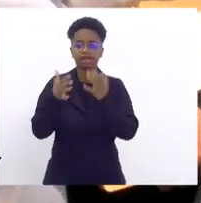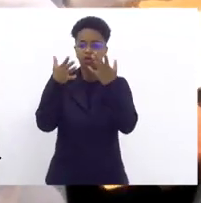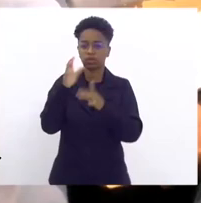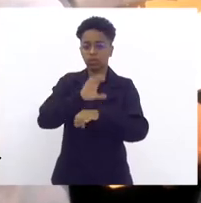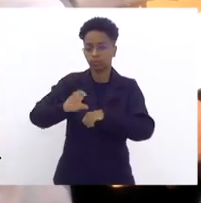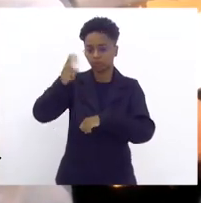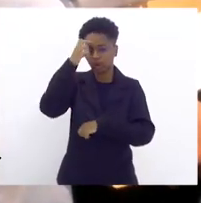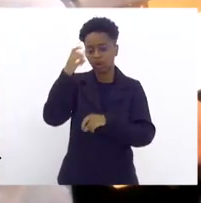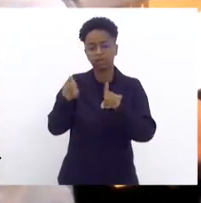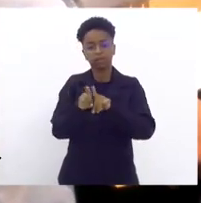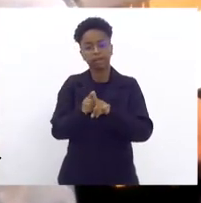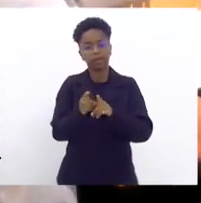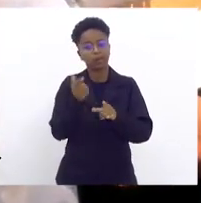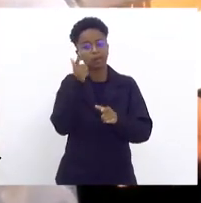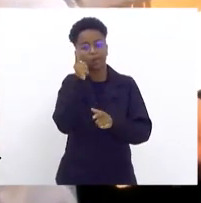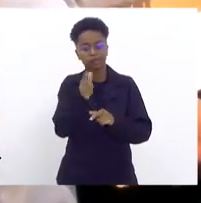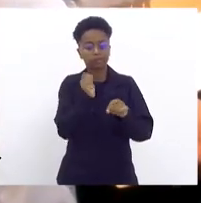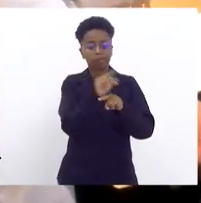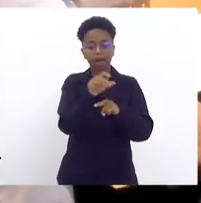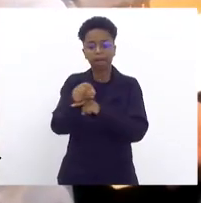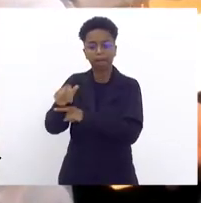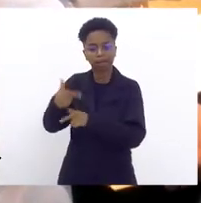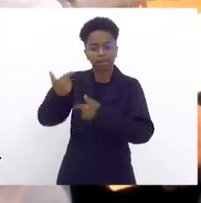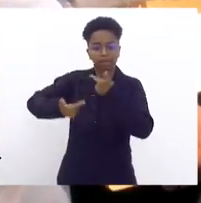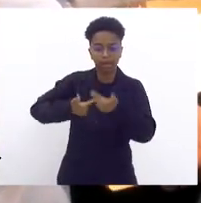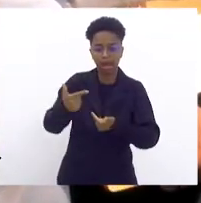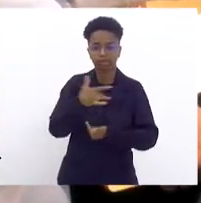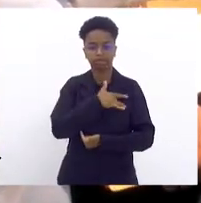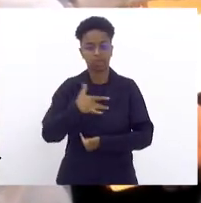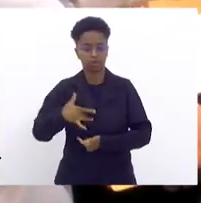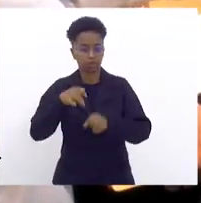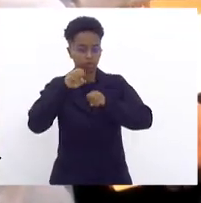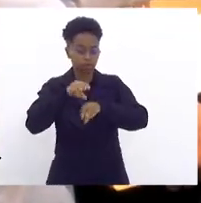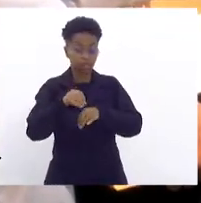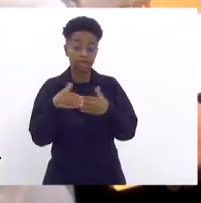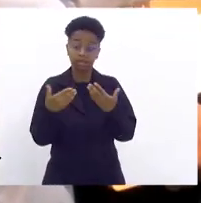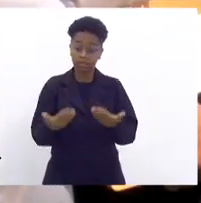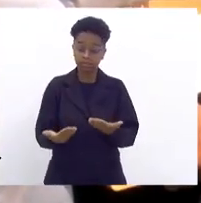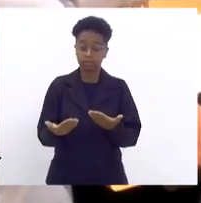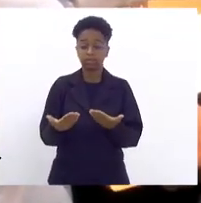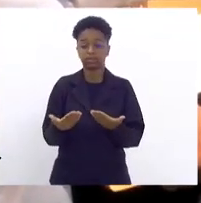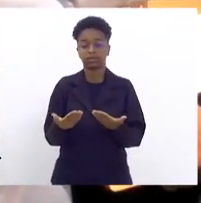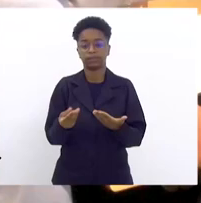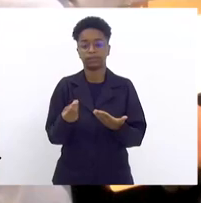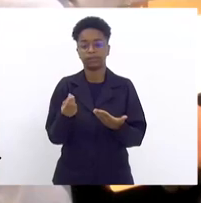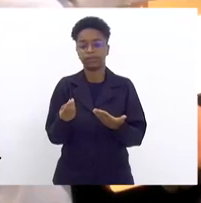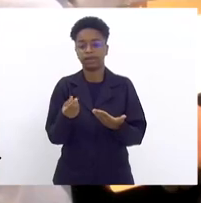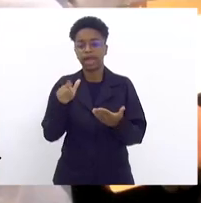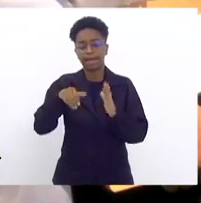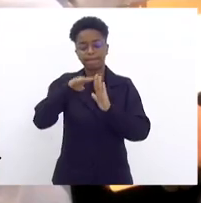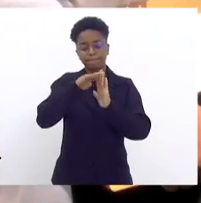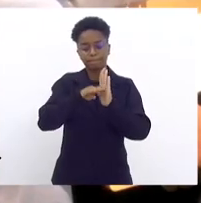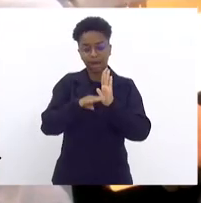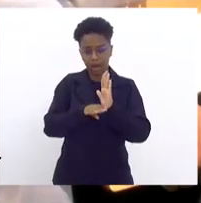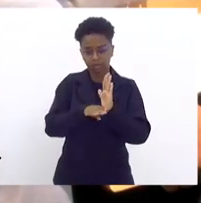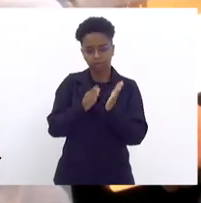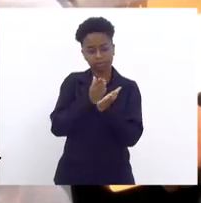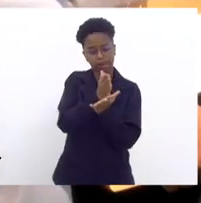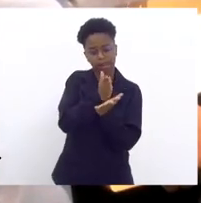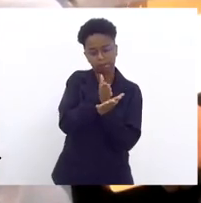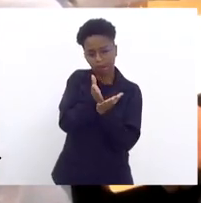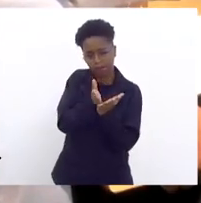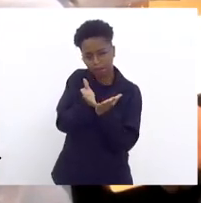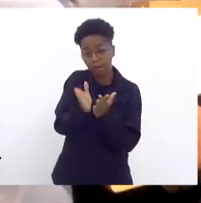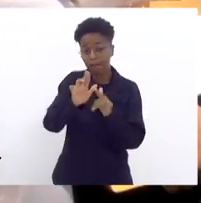do acesso ao emprego do acesso à saúde educação Então realmente assim é um é uma é uma pauta que é multifacetada